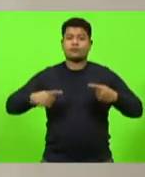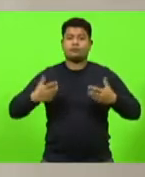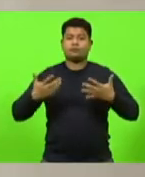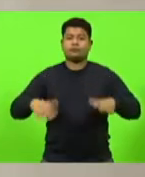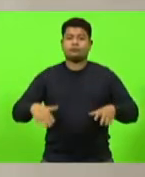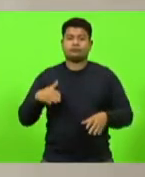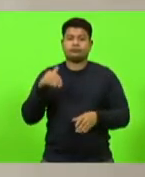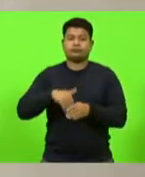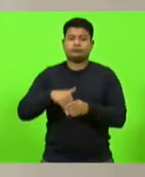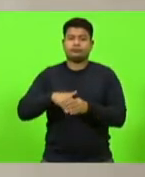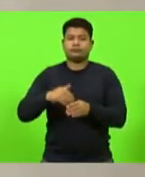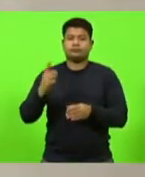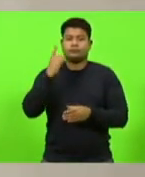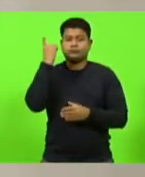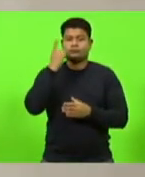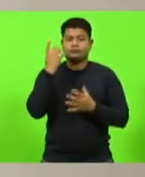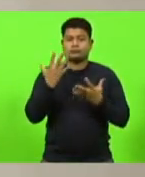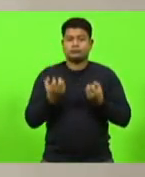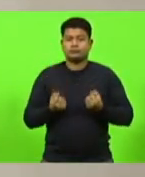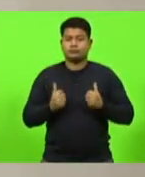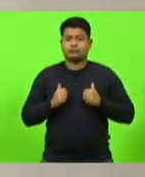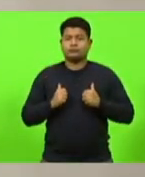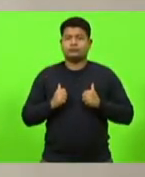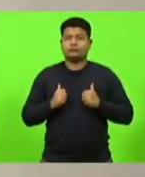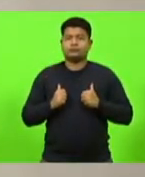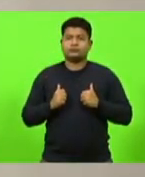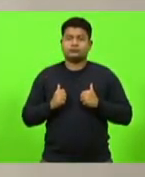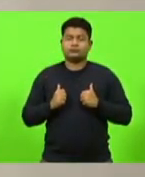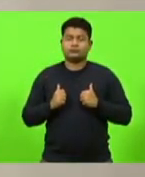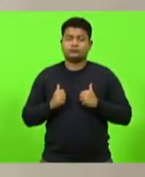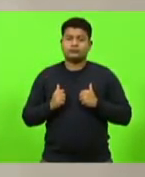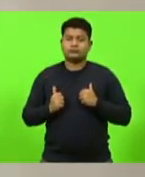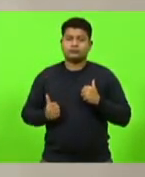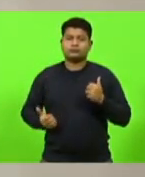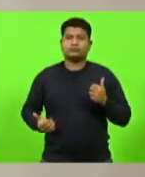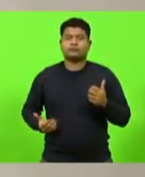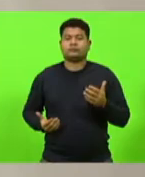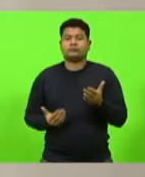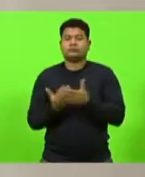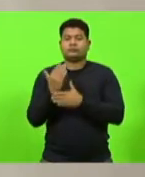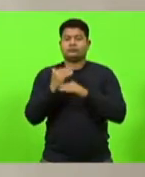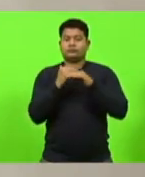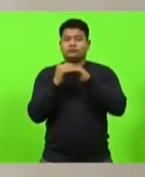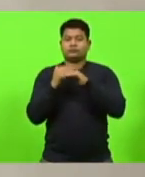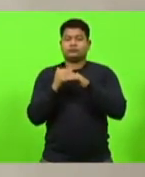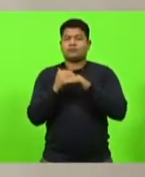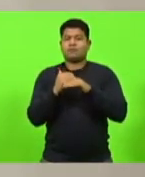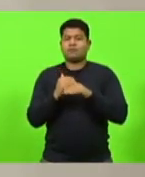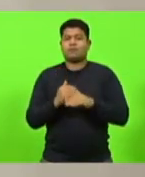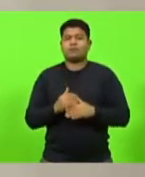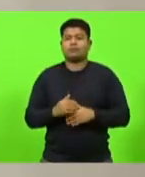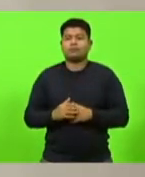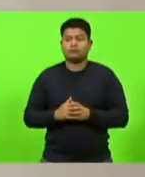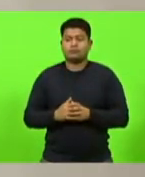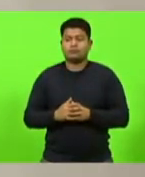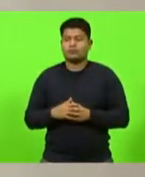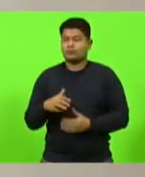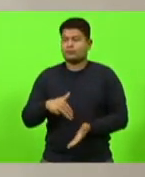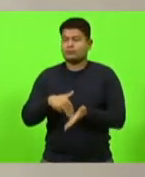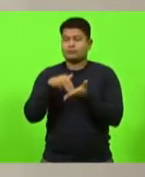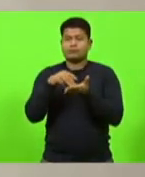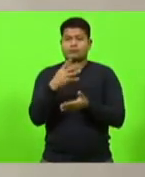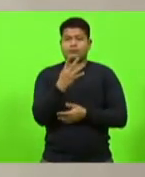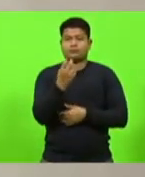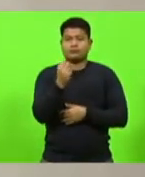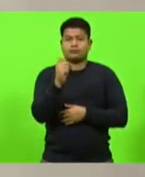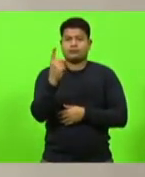quem queira discutir em votação, deputados que aprovam permaneçam como se encontram. Aprovado por unanimidade. Moção